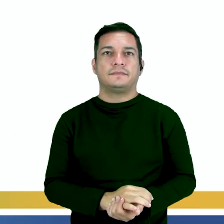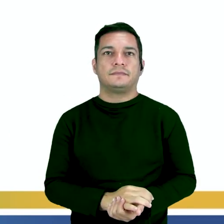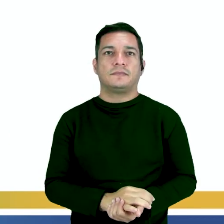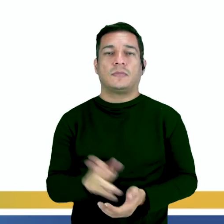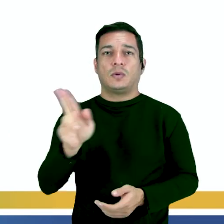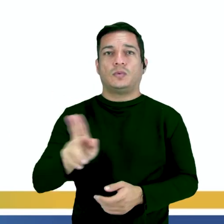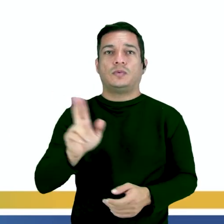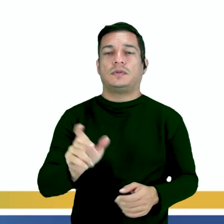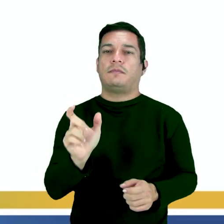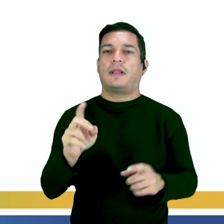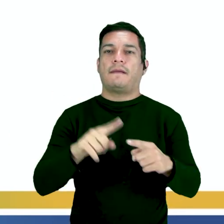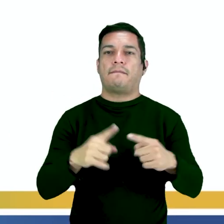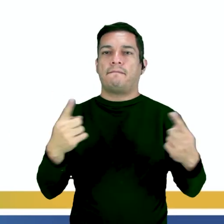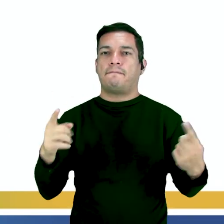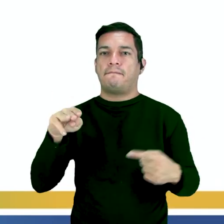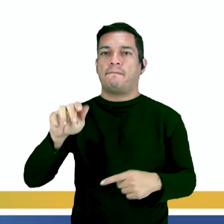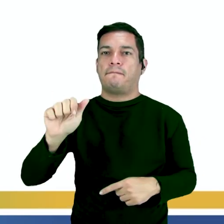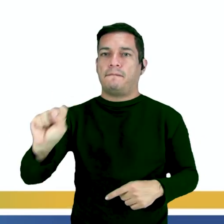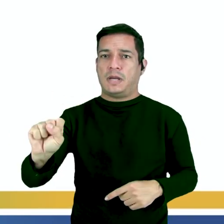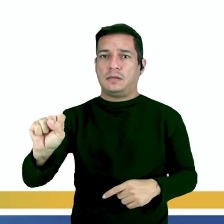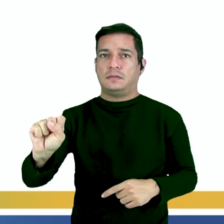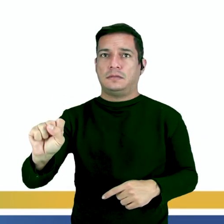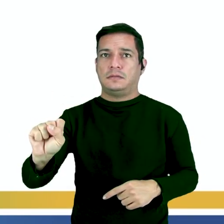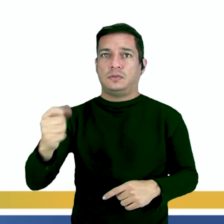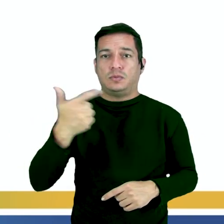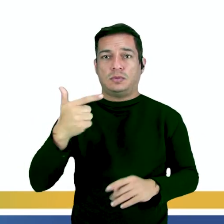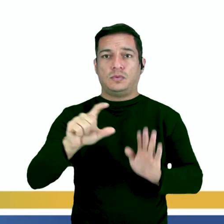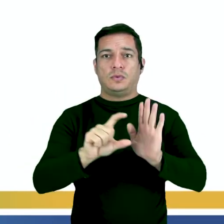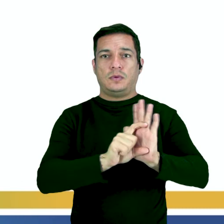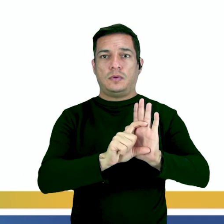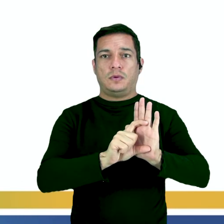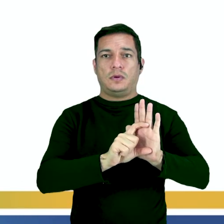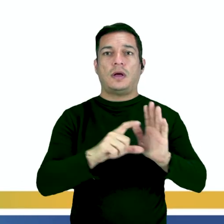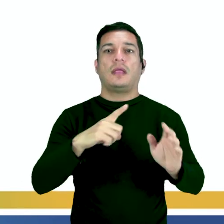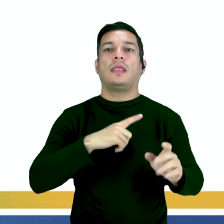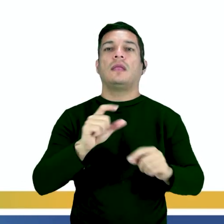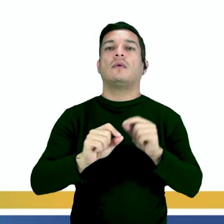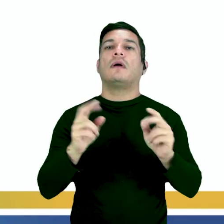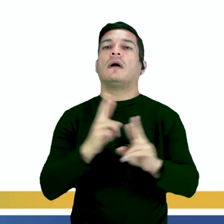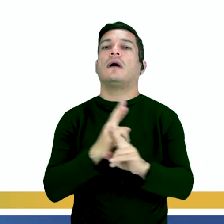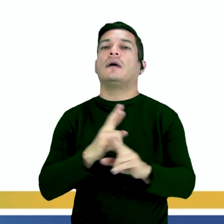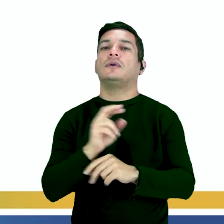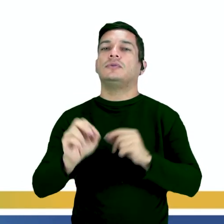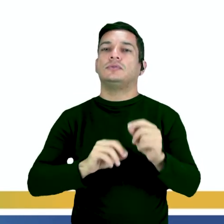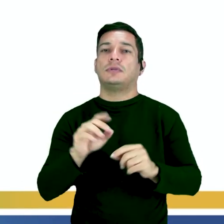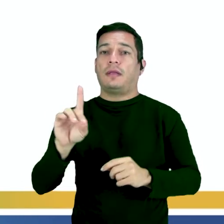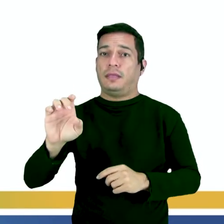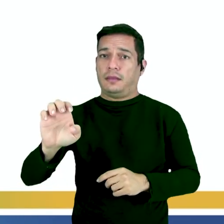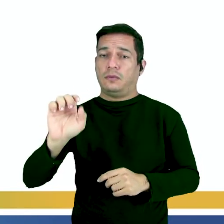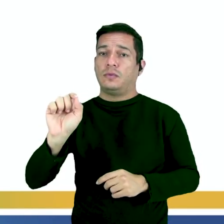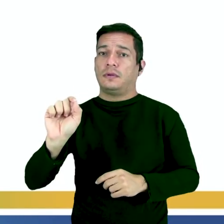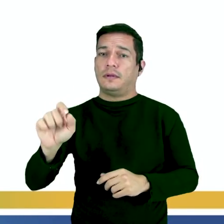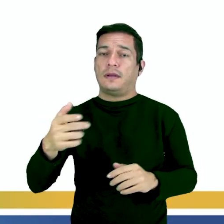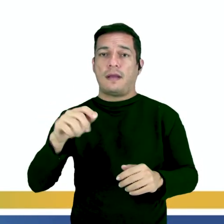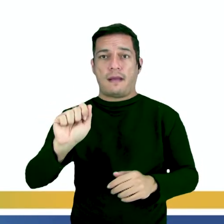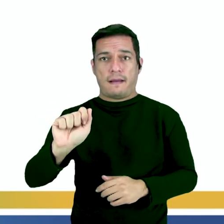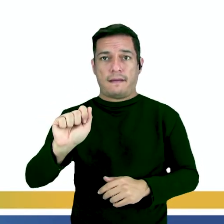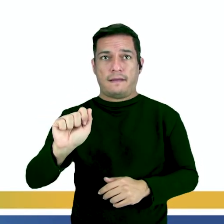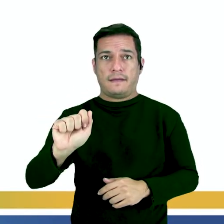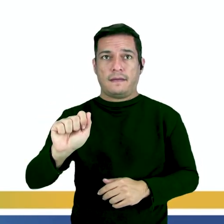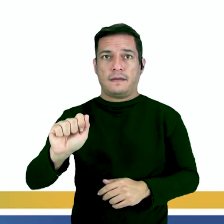O uso da palavra mas, no segundo parágrafo, estabelece uma relação de, opção